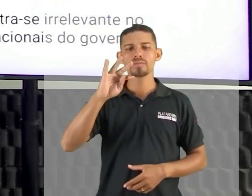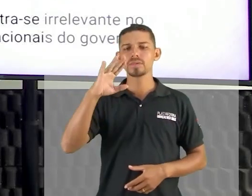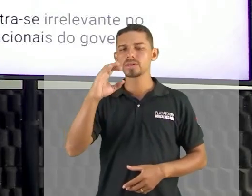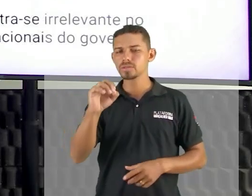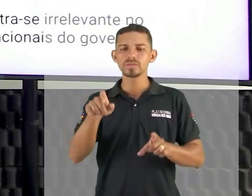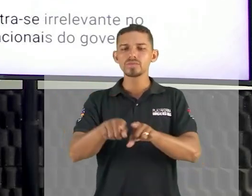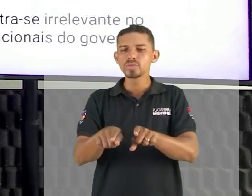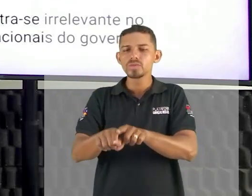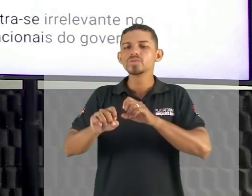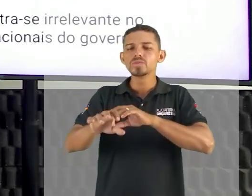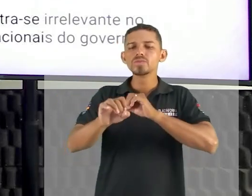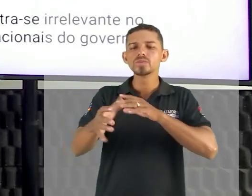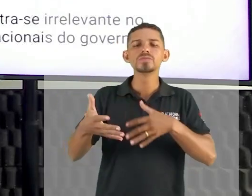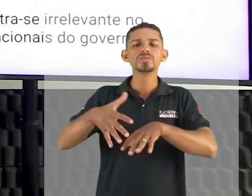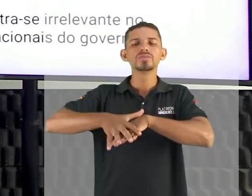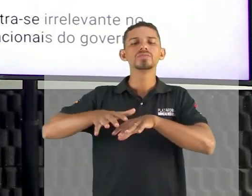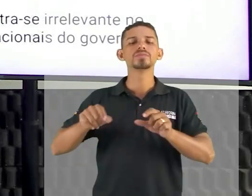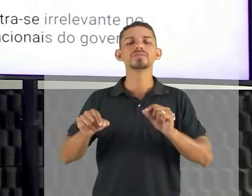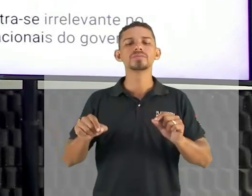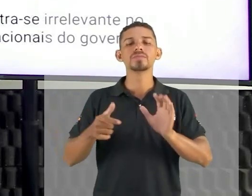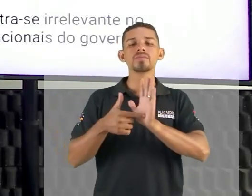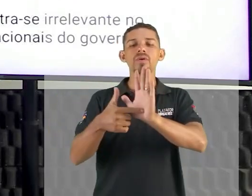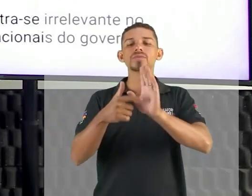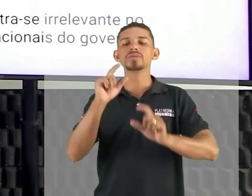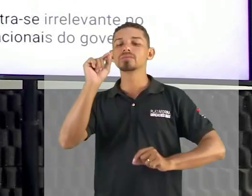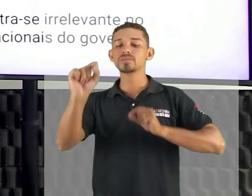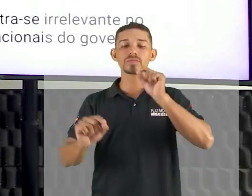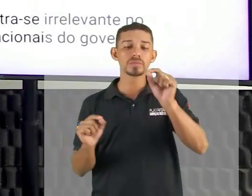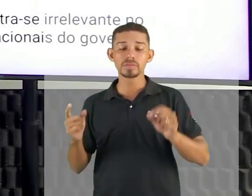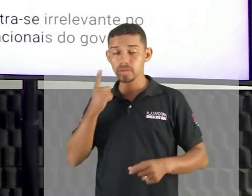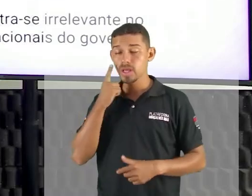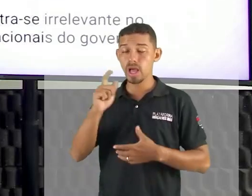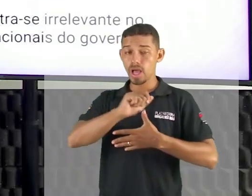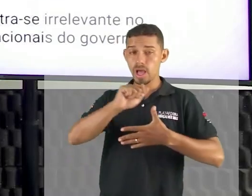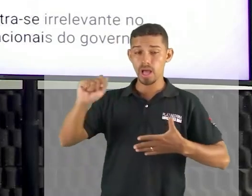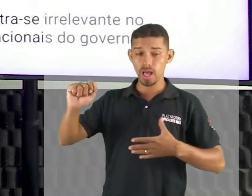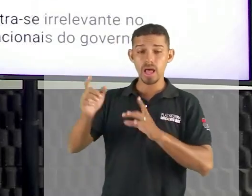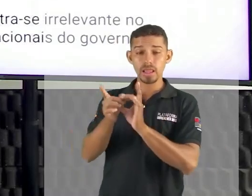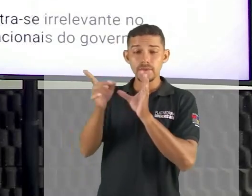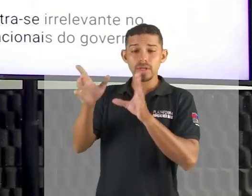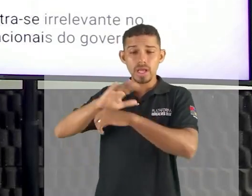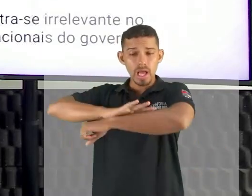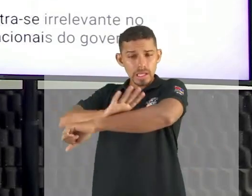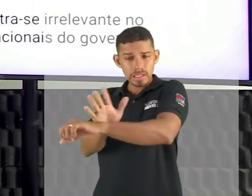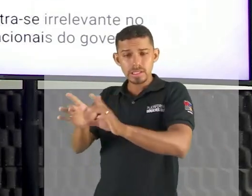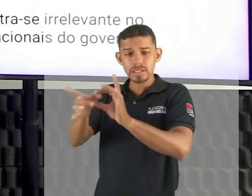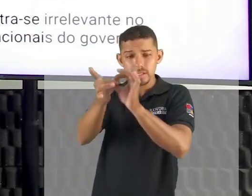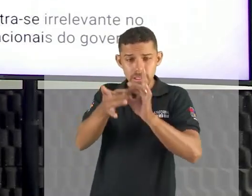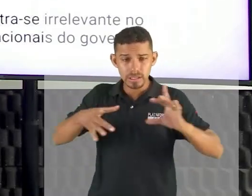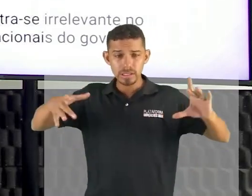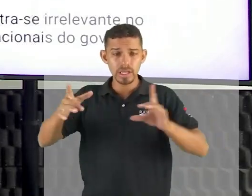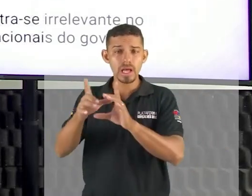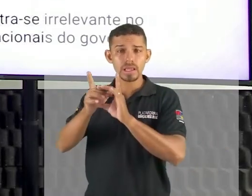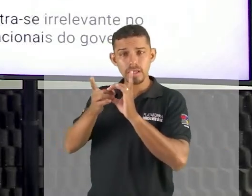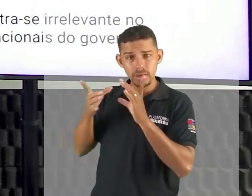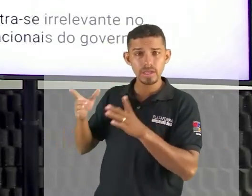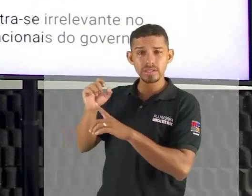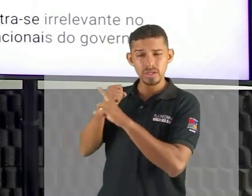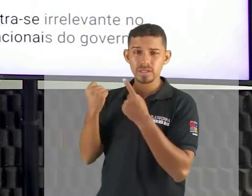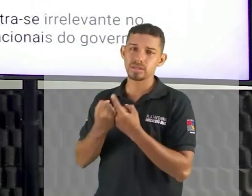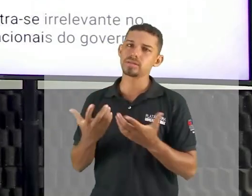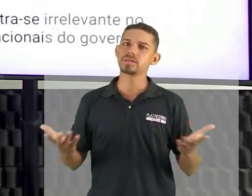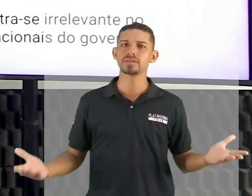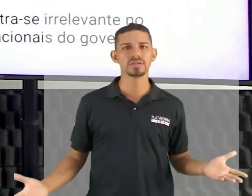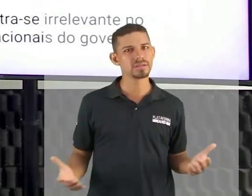autossuperação, demonstra que, letra A democracia racial está desvinculada da democracia social. Bom,